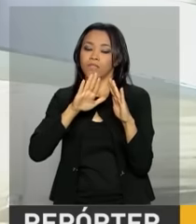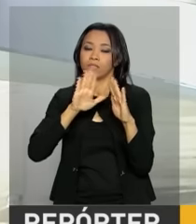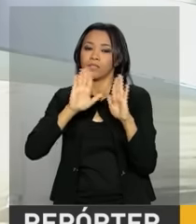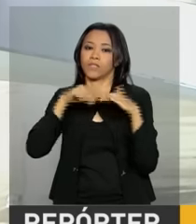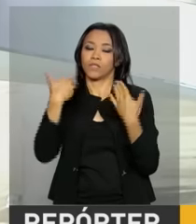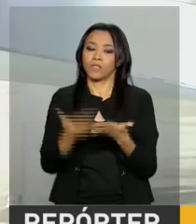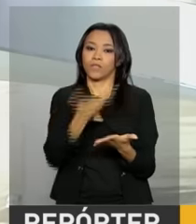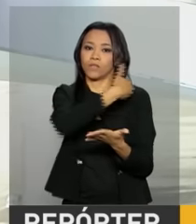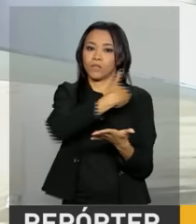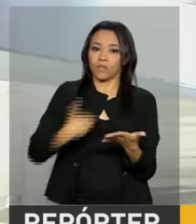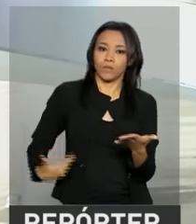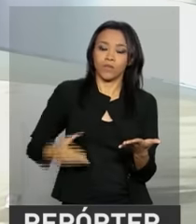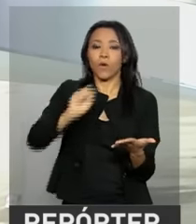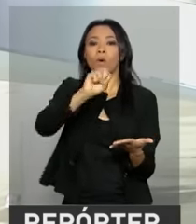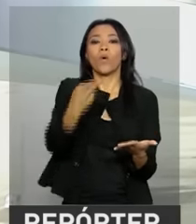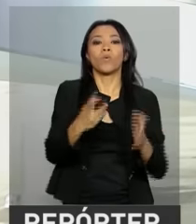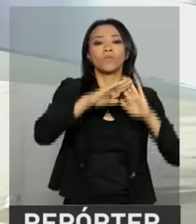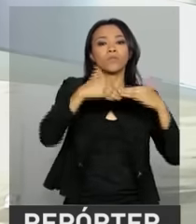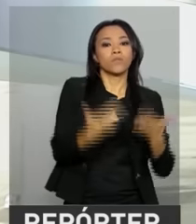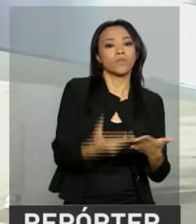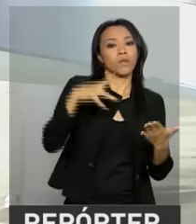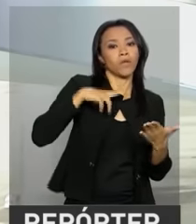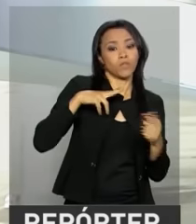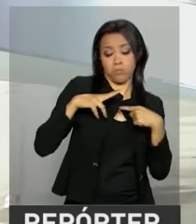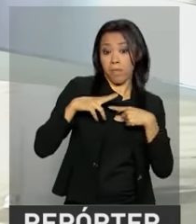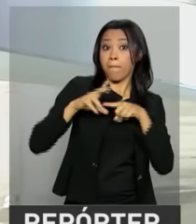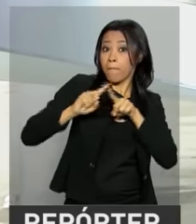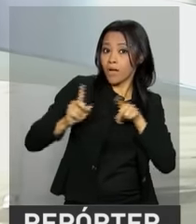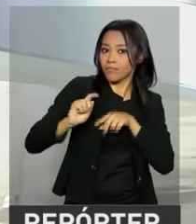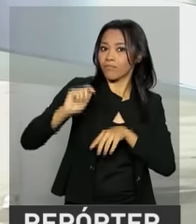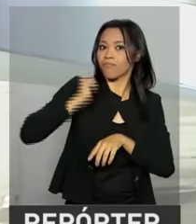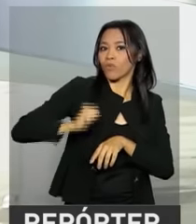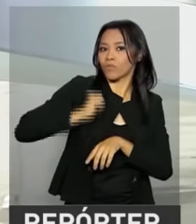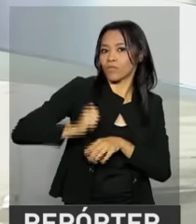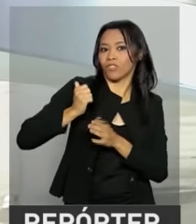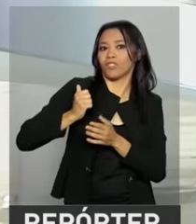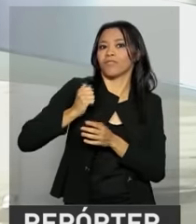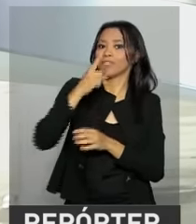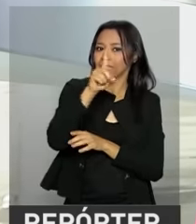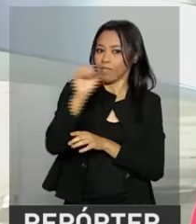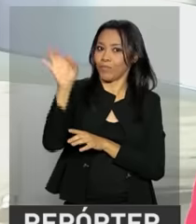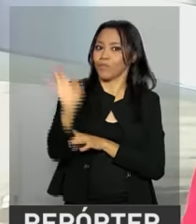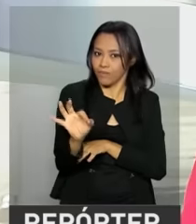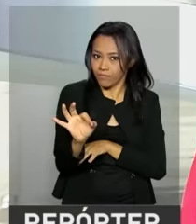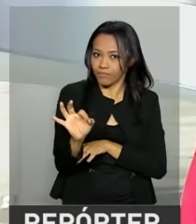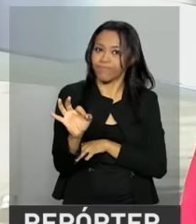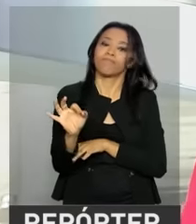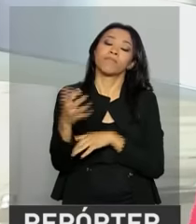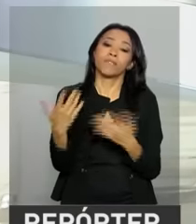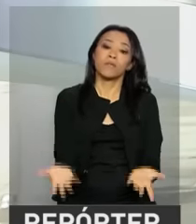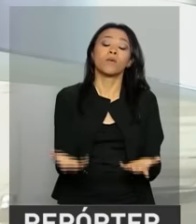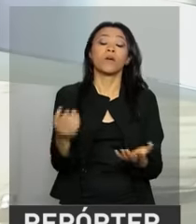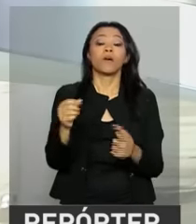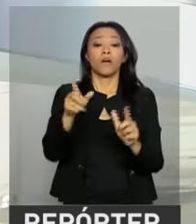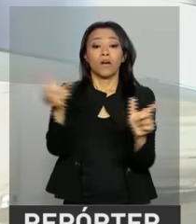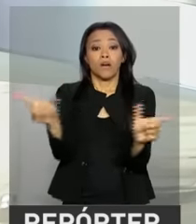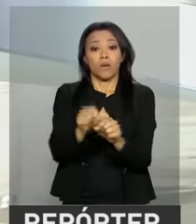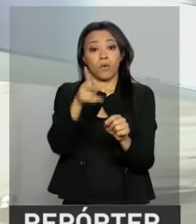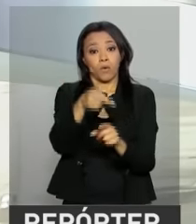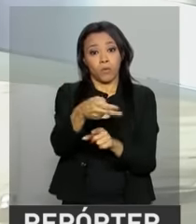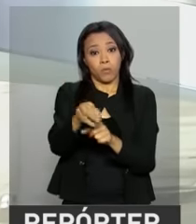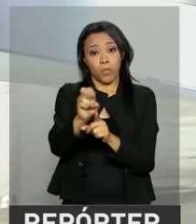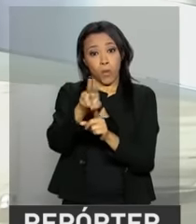em escola pública ou em escola particular como bolsista integral. O ProUni oferece dois tipos de bolsas,